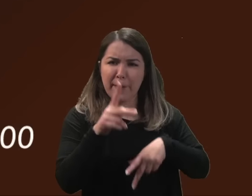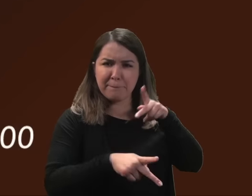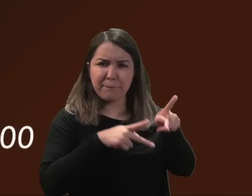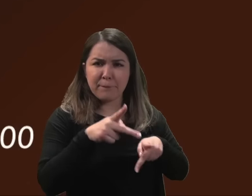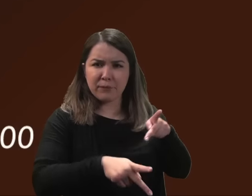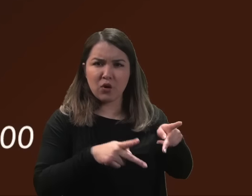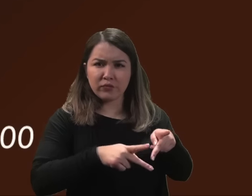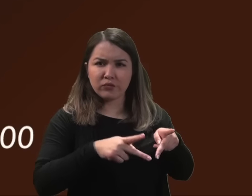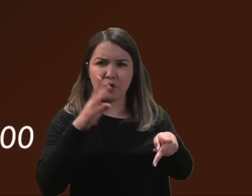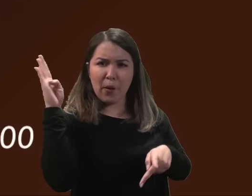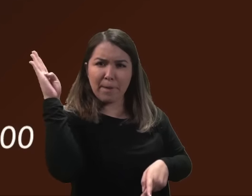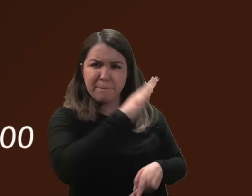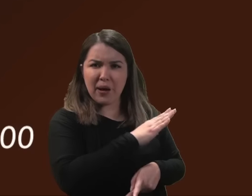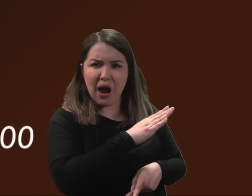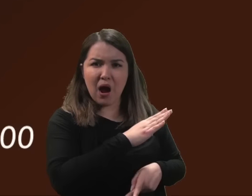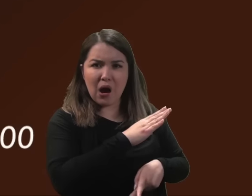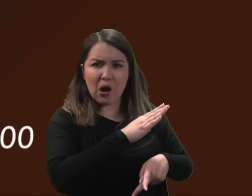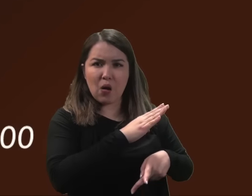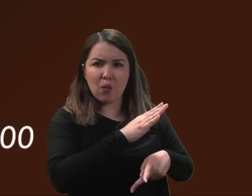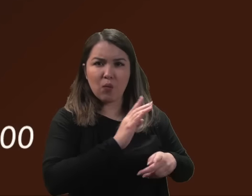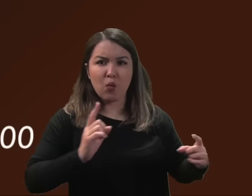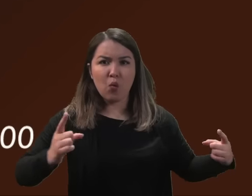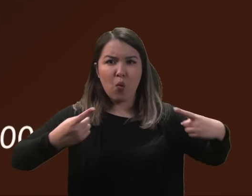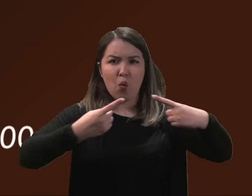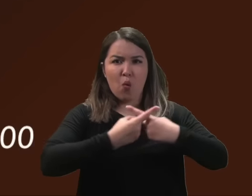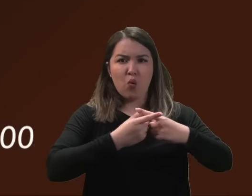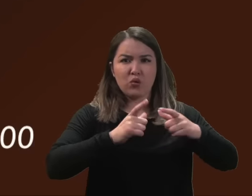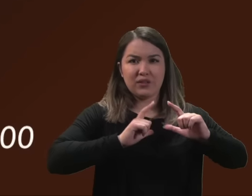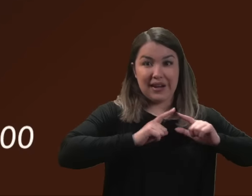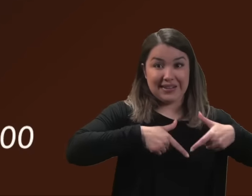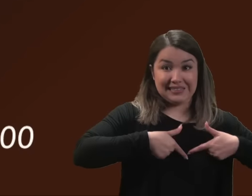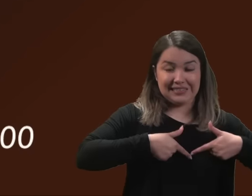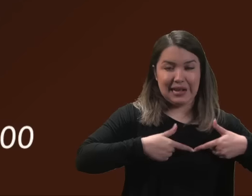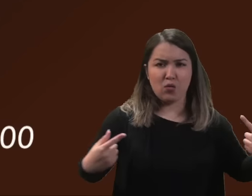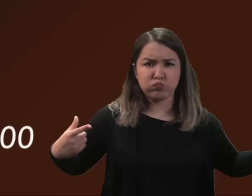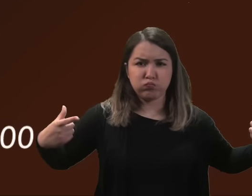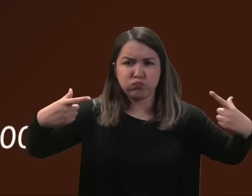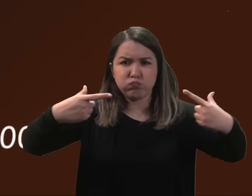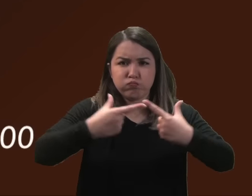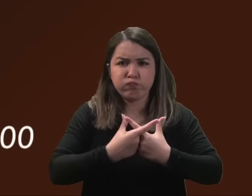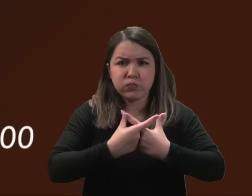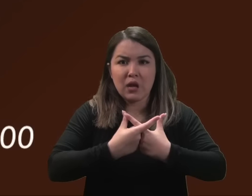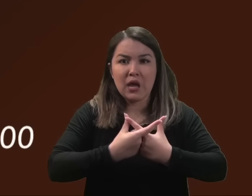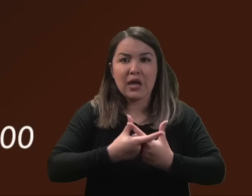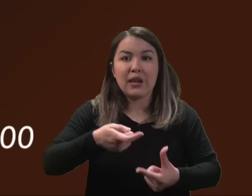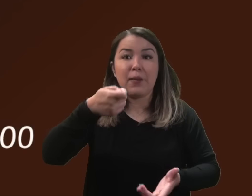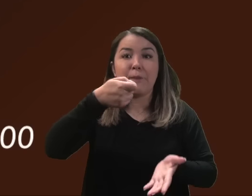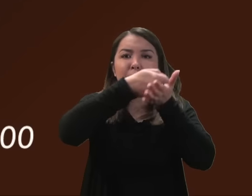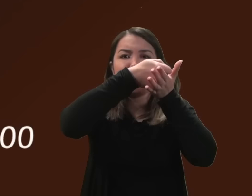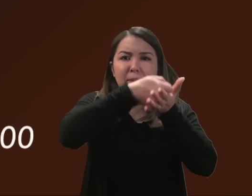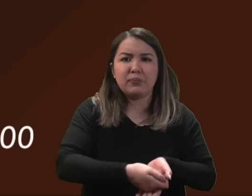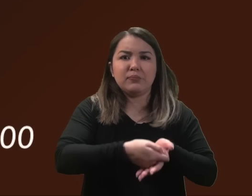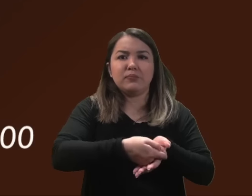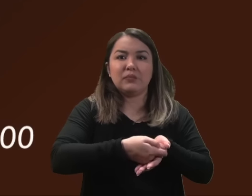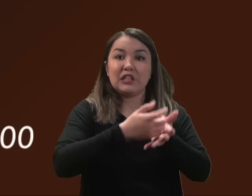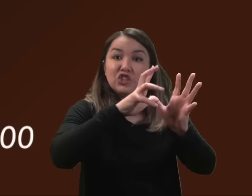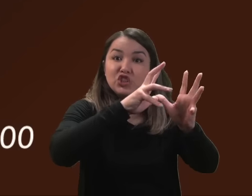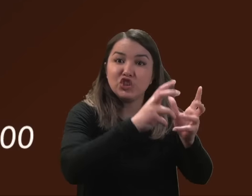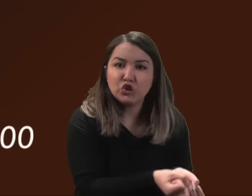os cansados e indefensáveis israelitas no deserto eles selaram a sua destruição